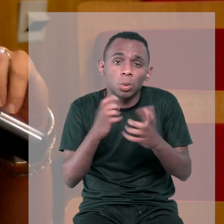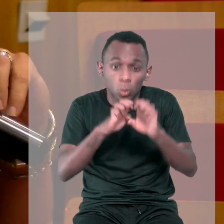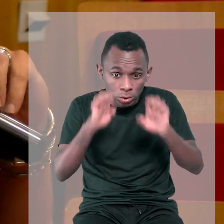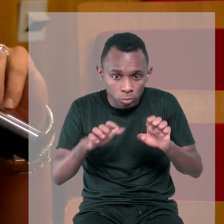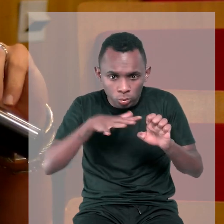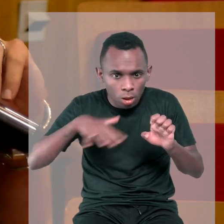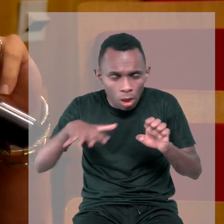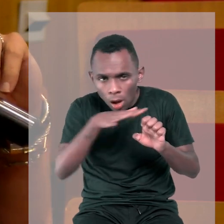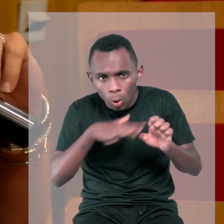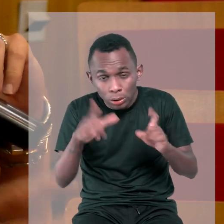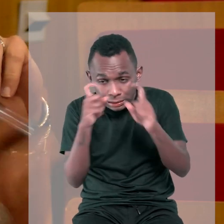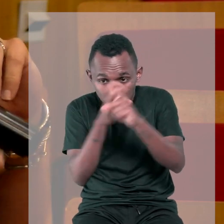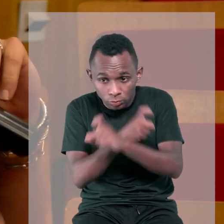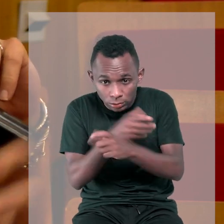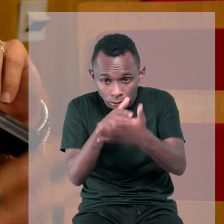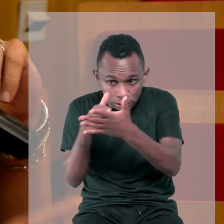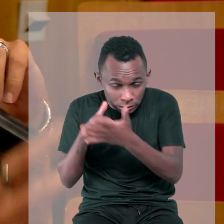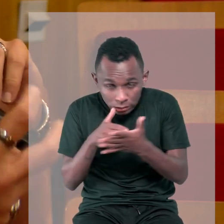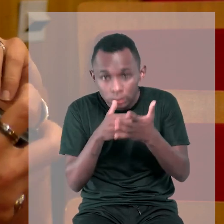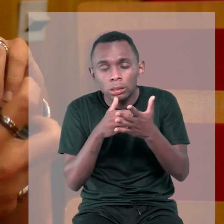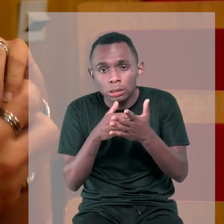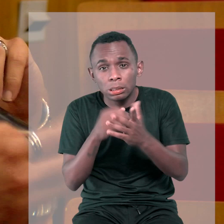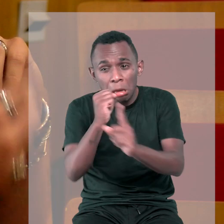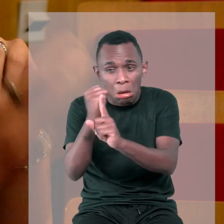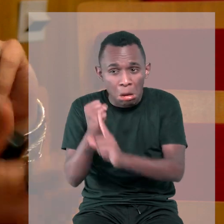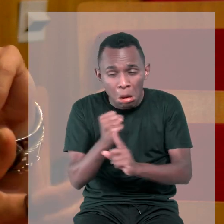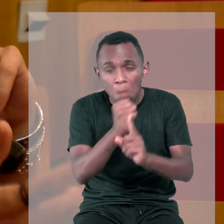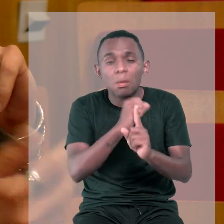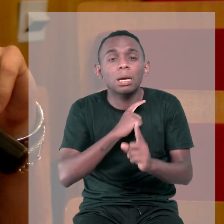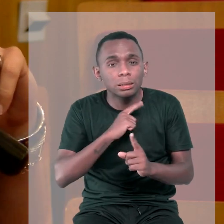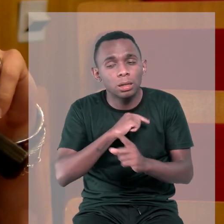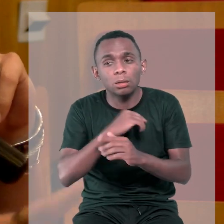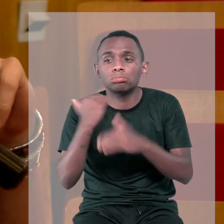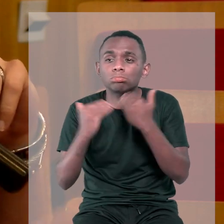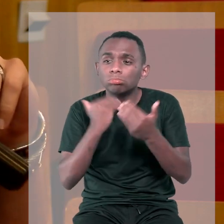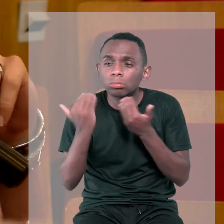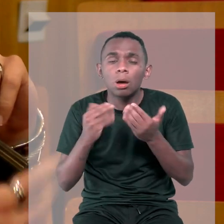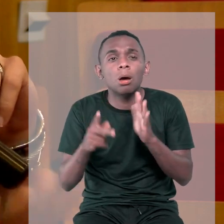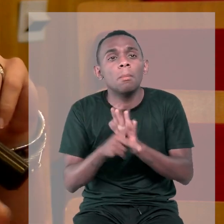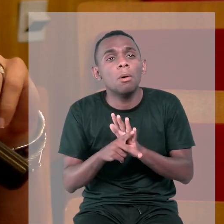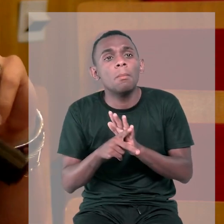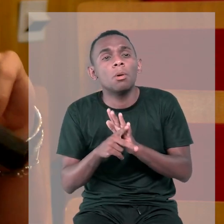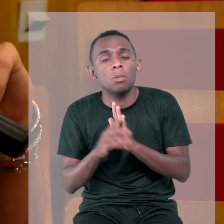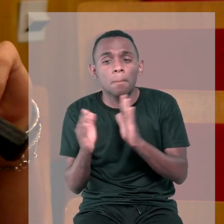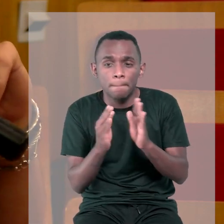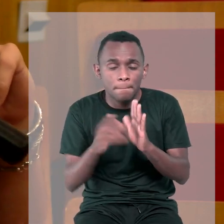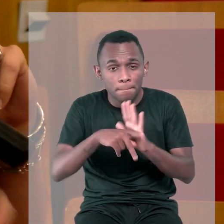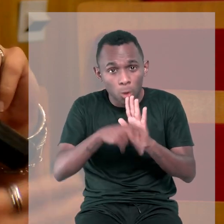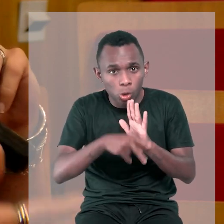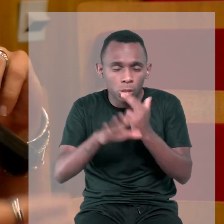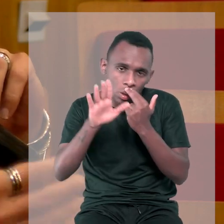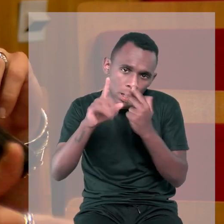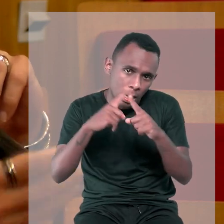projeto nazista, apresentar esse homem que ficou a cargo da logística, né, por mais que seja logística, mas que